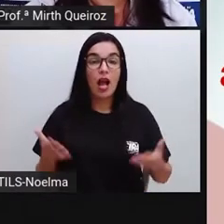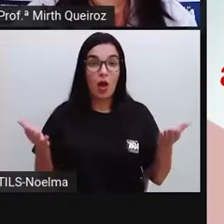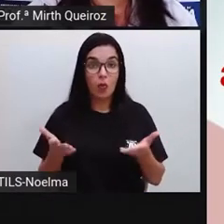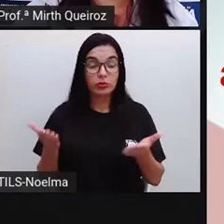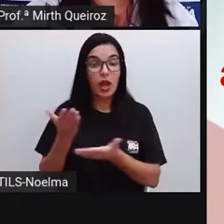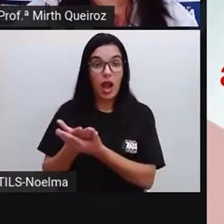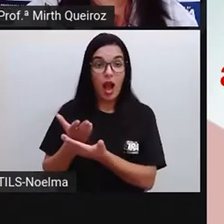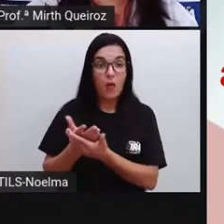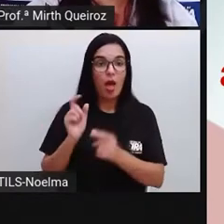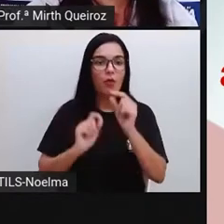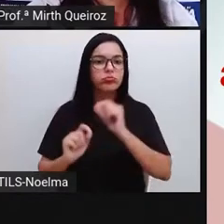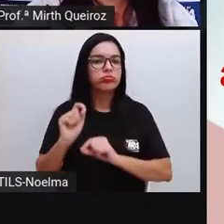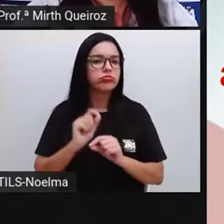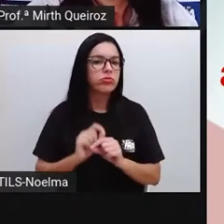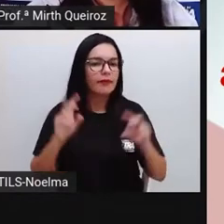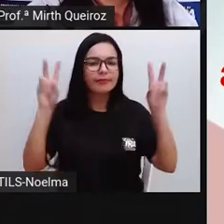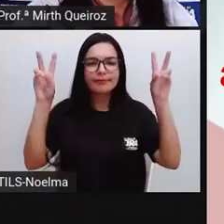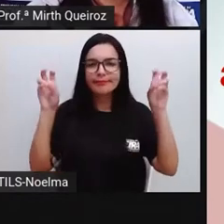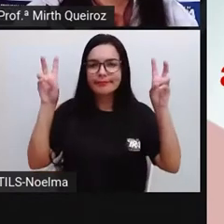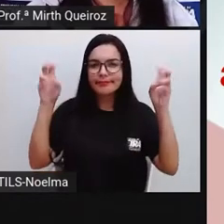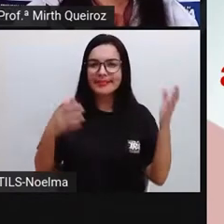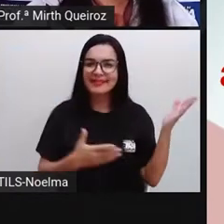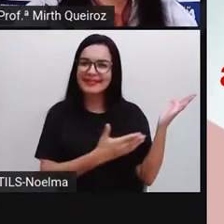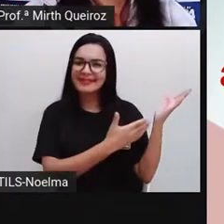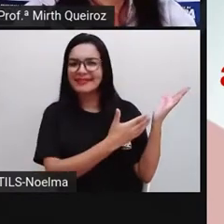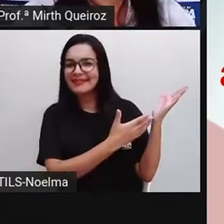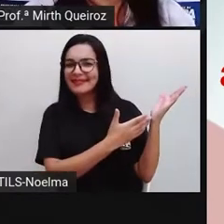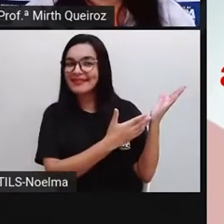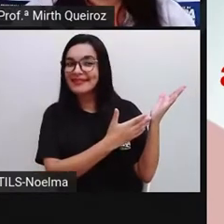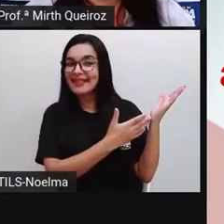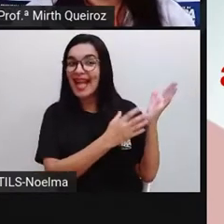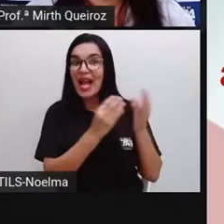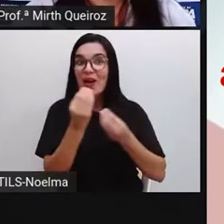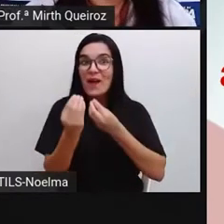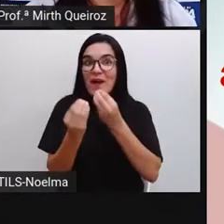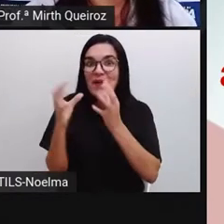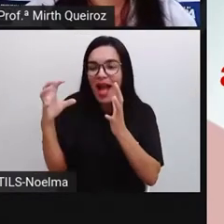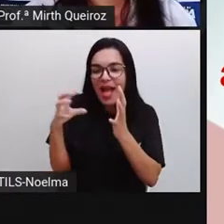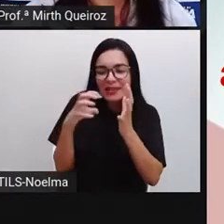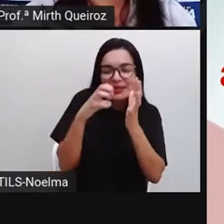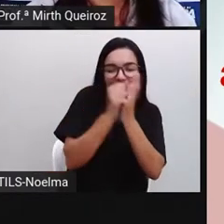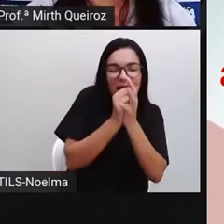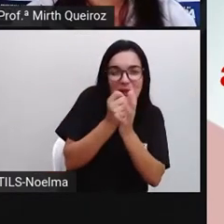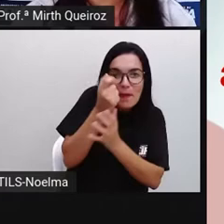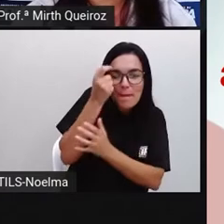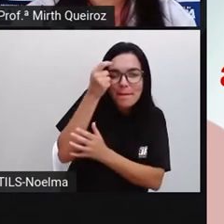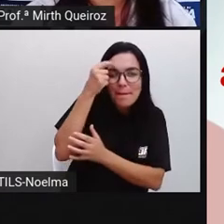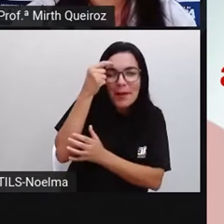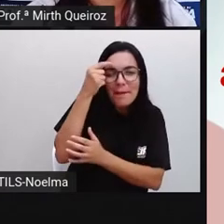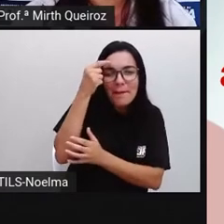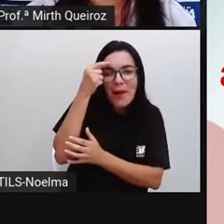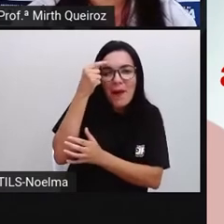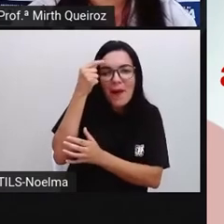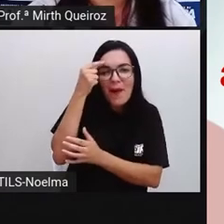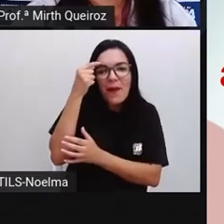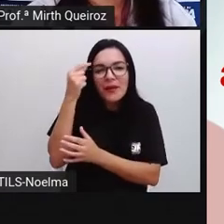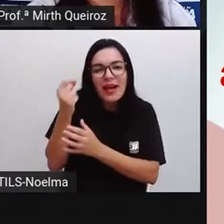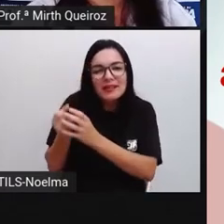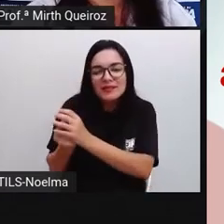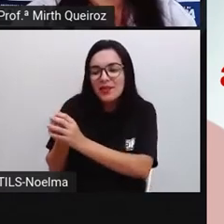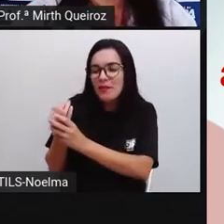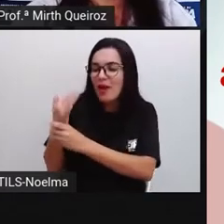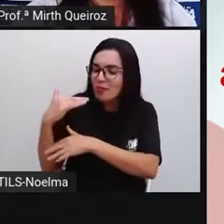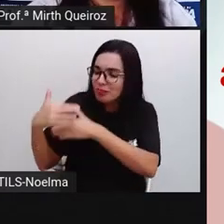Na aula de hoje, nós vamos trabalhar sobre as nossas memórias, registrando memórias e